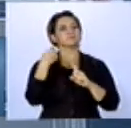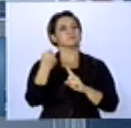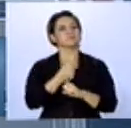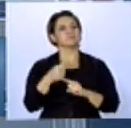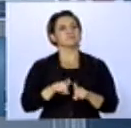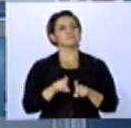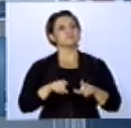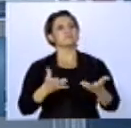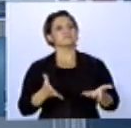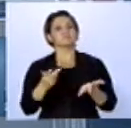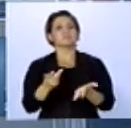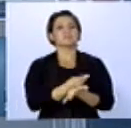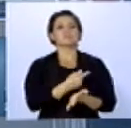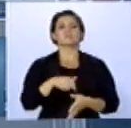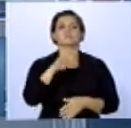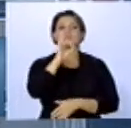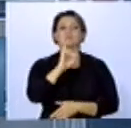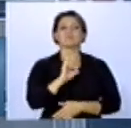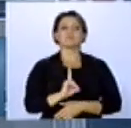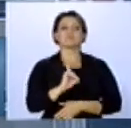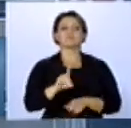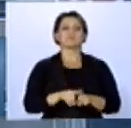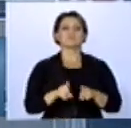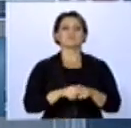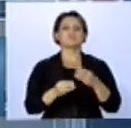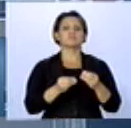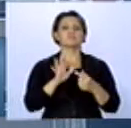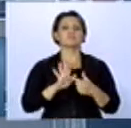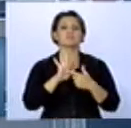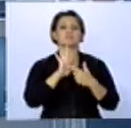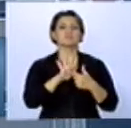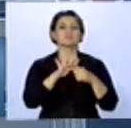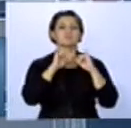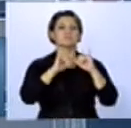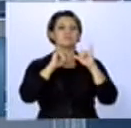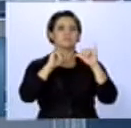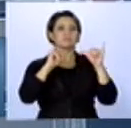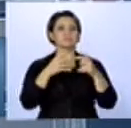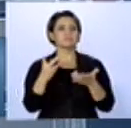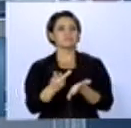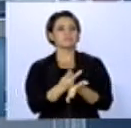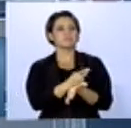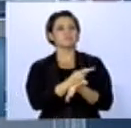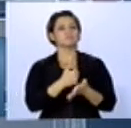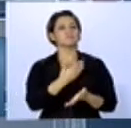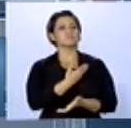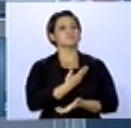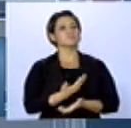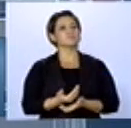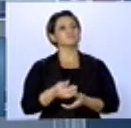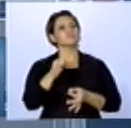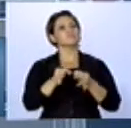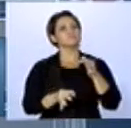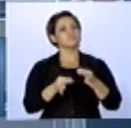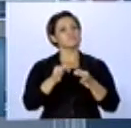o nosso direito a nossa Constituição permitem que a democracia ocorra também no poder judiciário e na